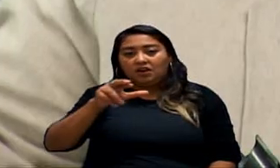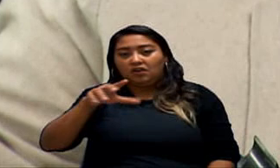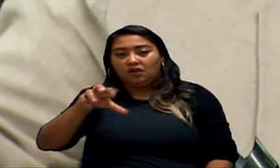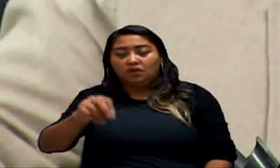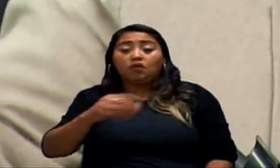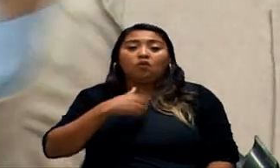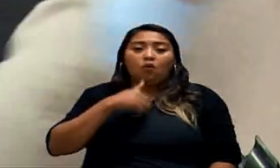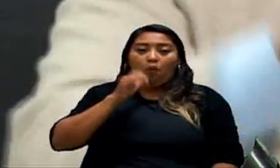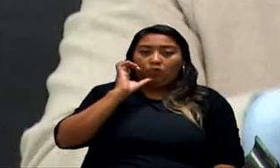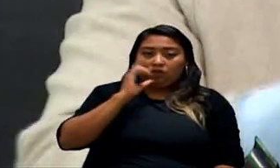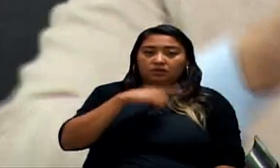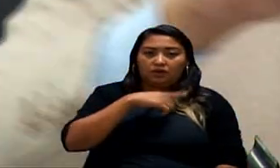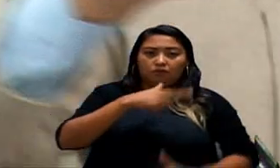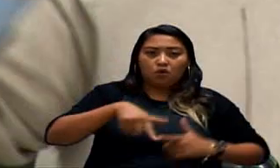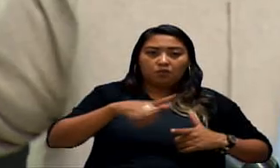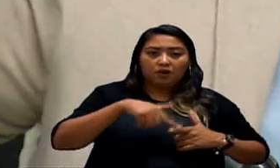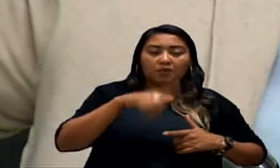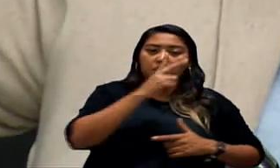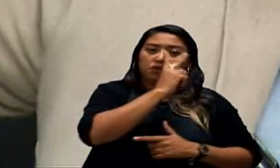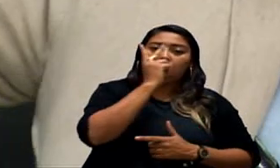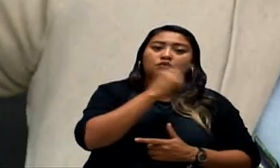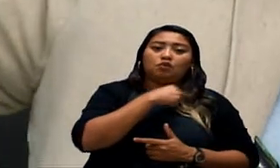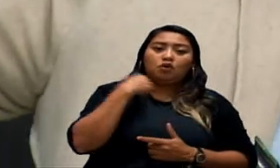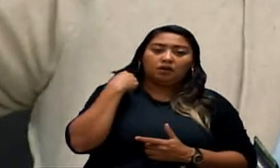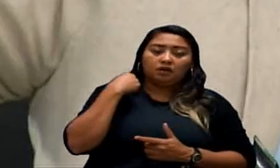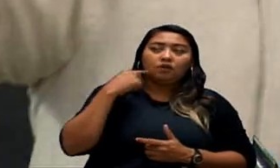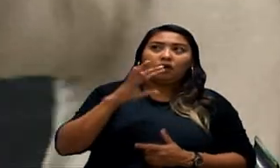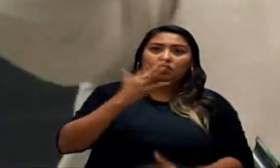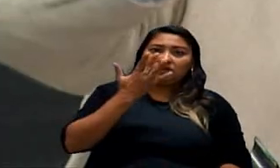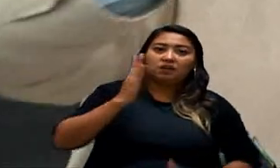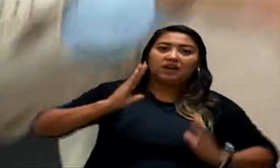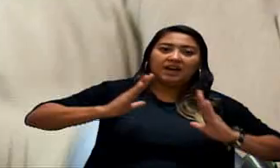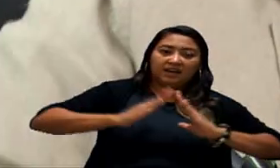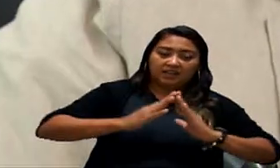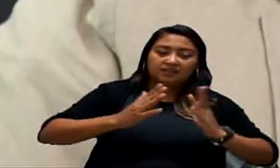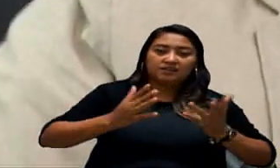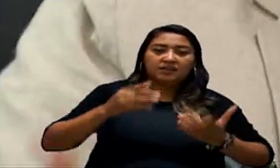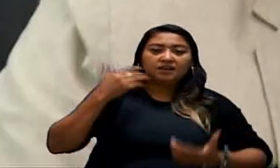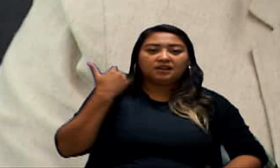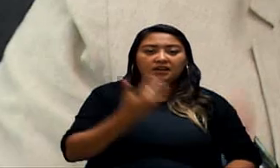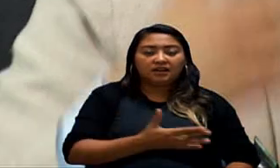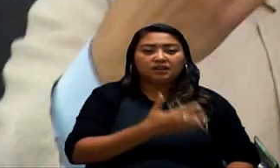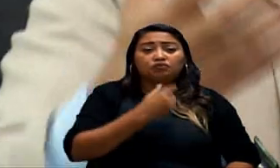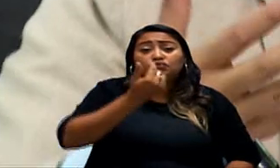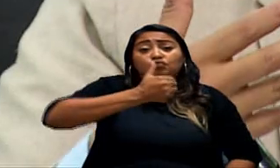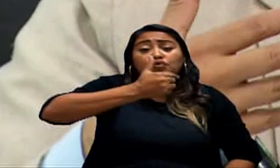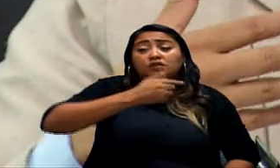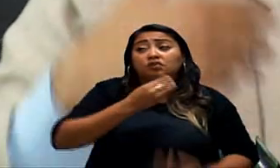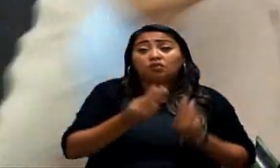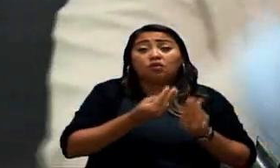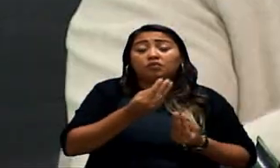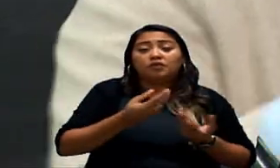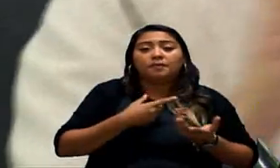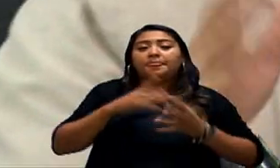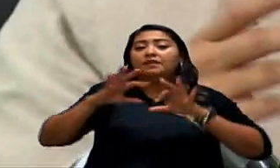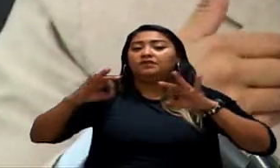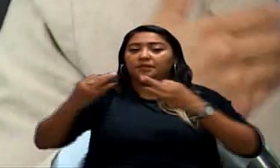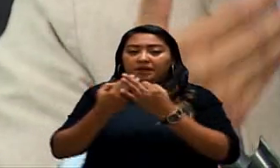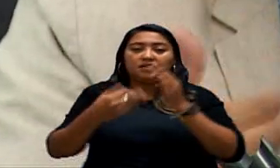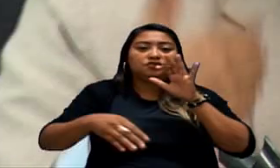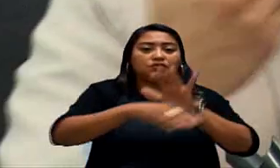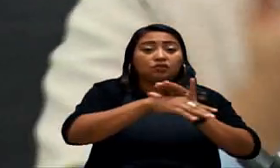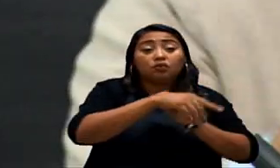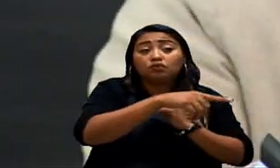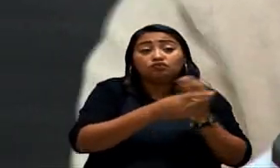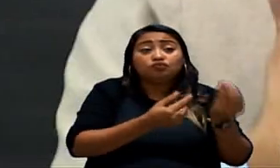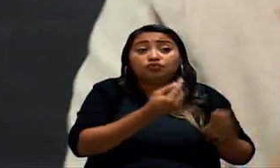teve um problema. Tive um problema de um falecido, um caso ocorreu na casa, no Genebra, e ele não tinha condição, mas, assim, a família chegou até o local e não